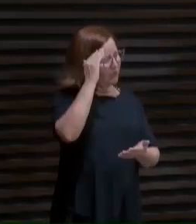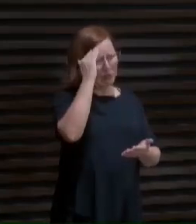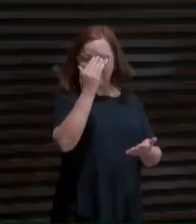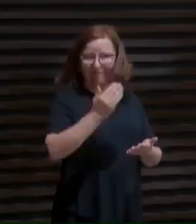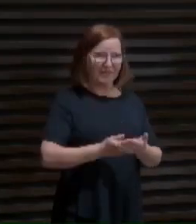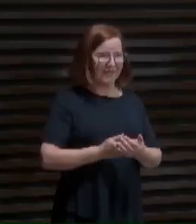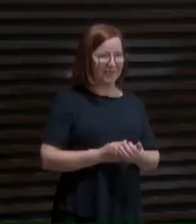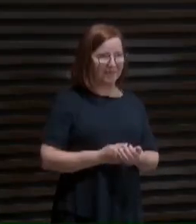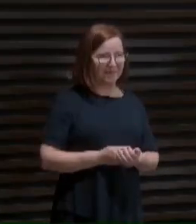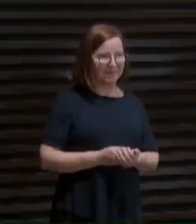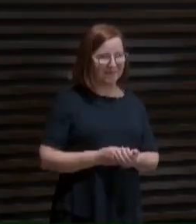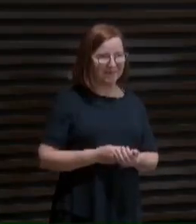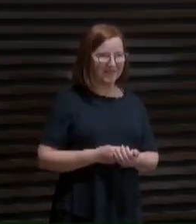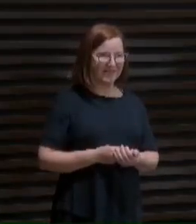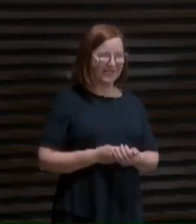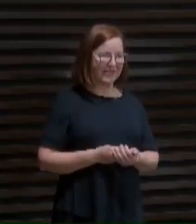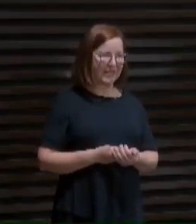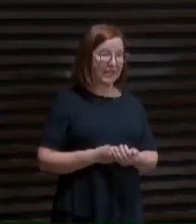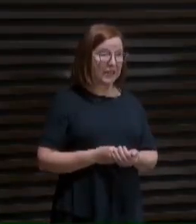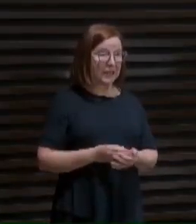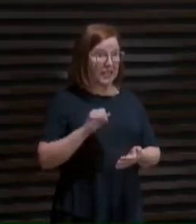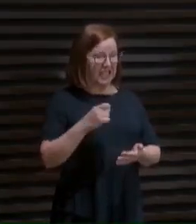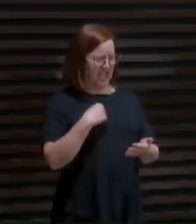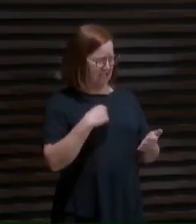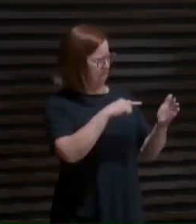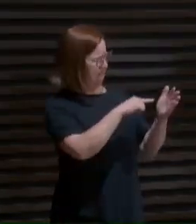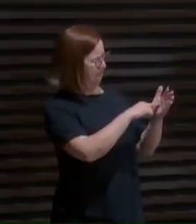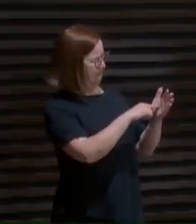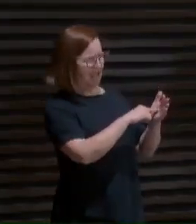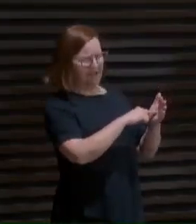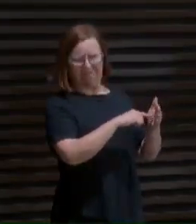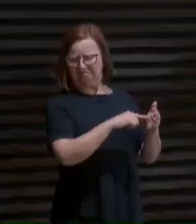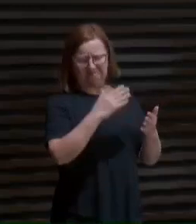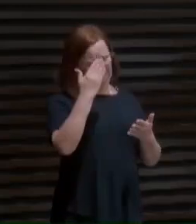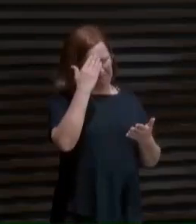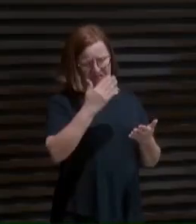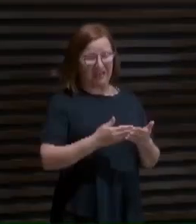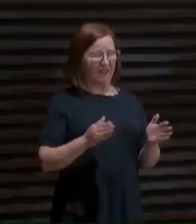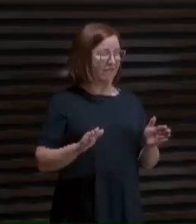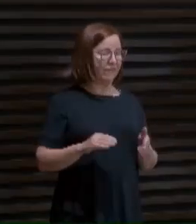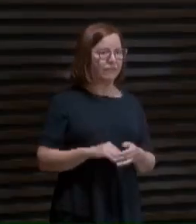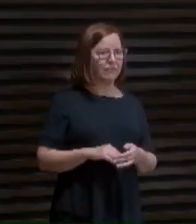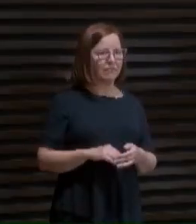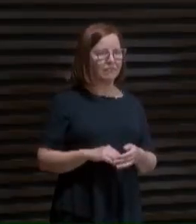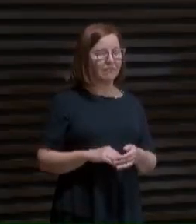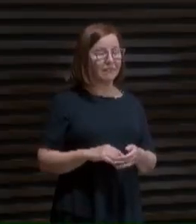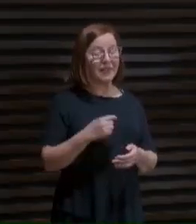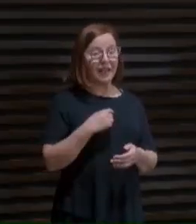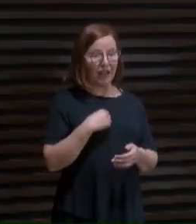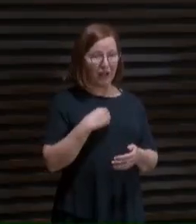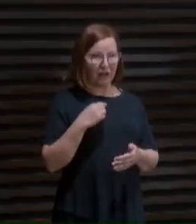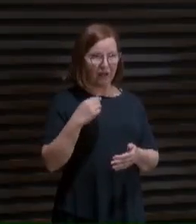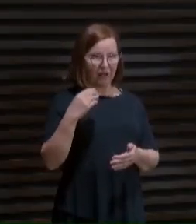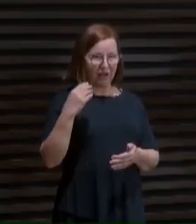acreditar. Se eu não tocar... Eu estava em Maringá, há uns